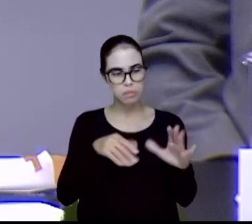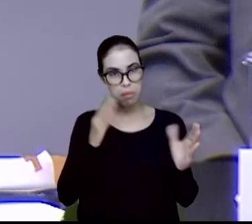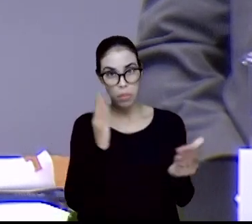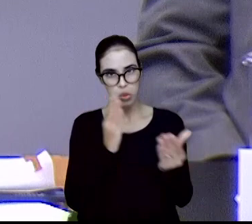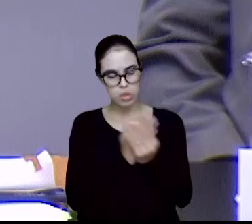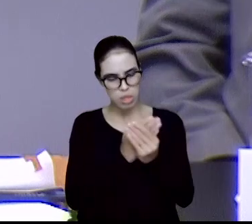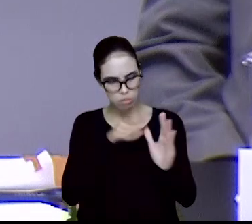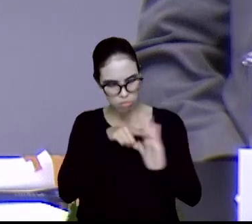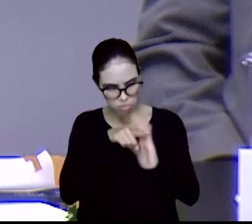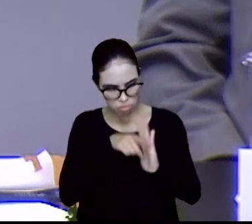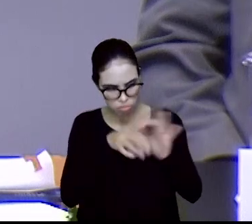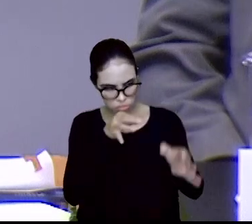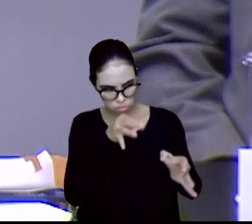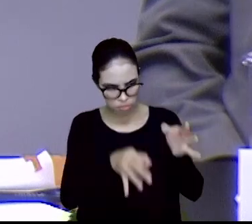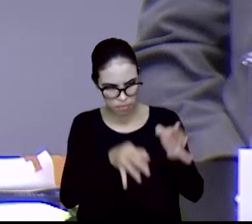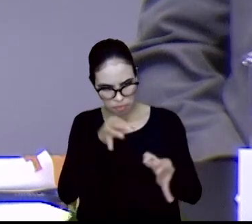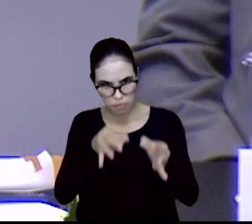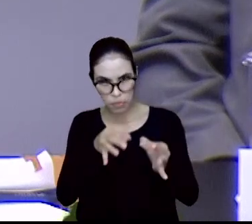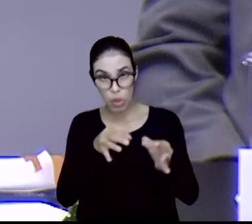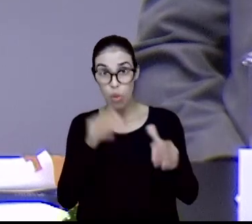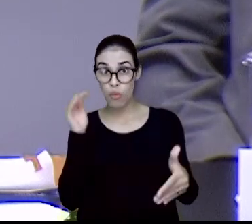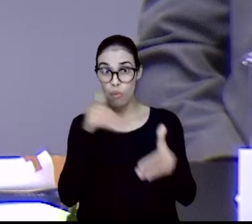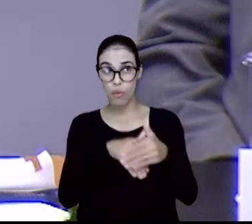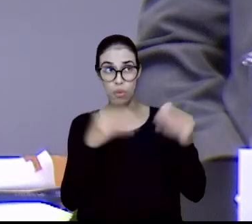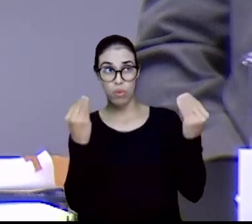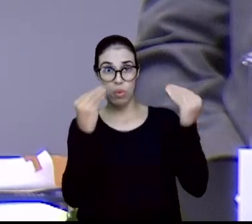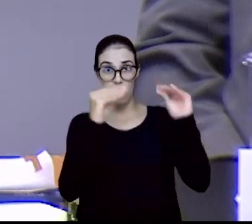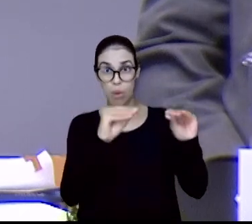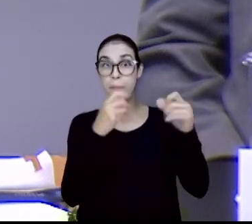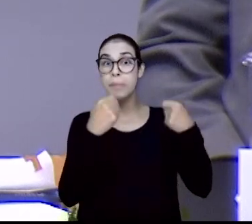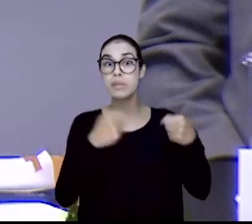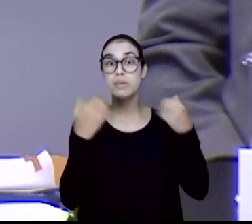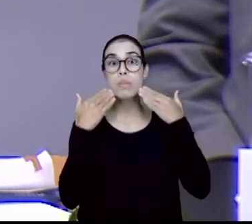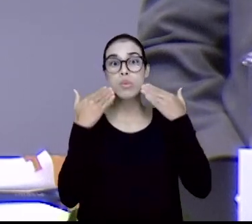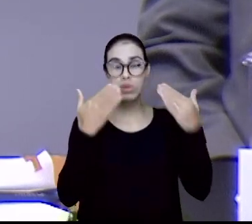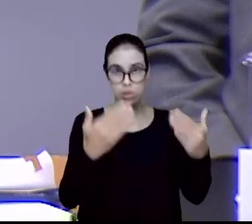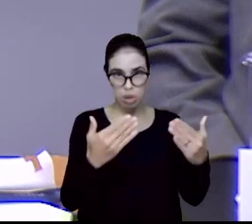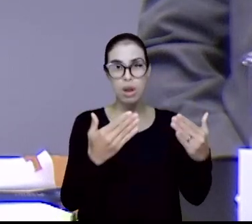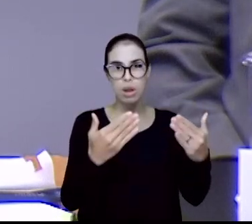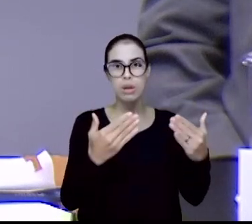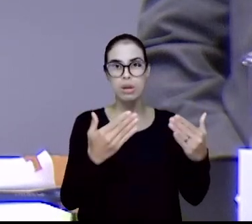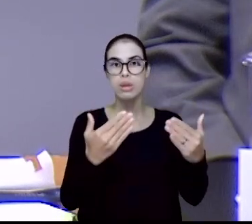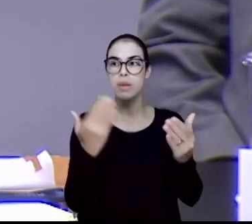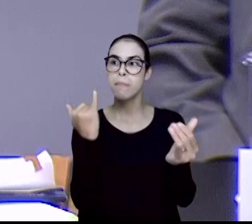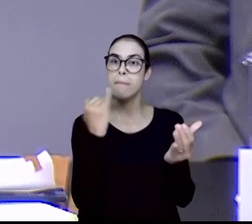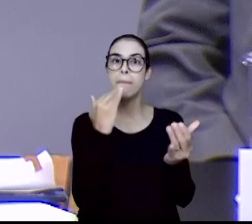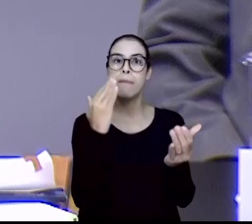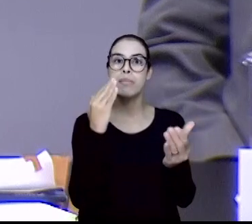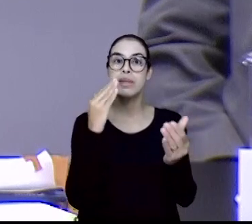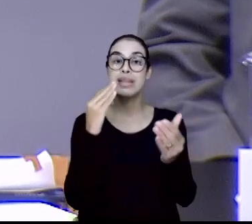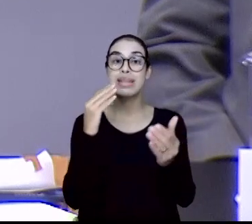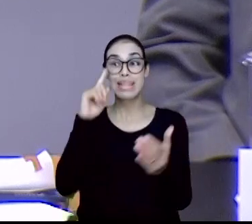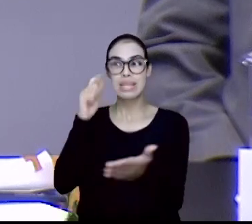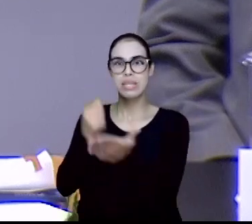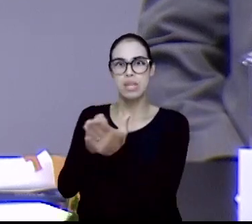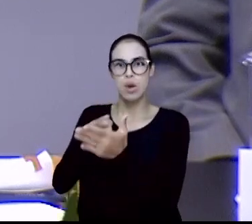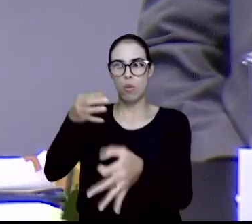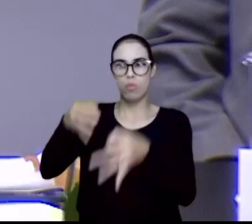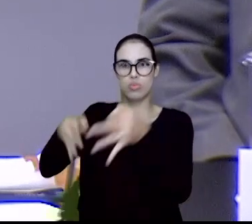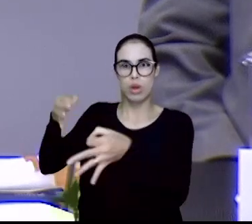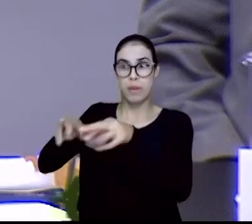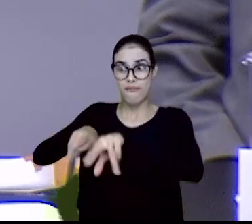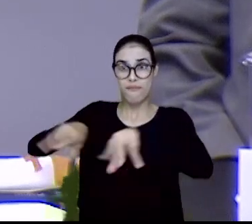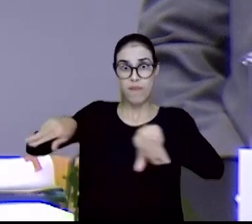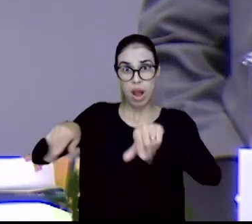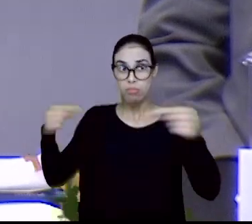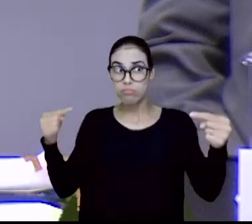capaz de demonstrar que ele está seguindo o precedente, aplicando a tese jurídica, ou que ele não está seguindo o precedente porque